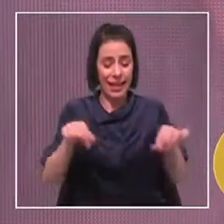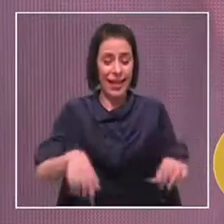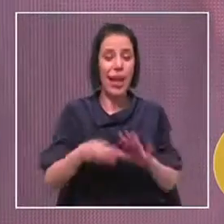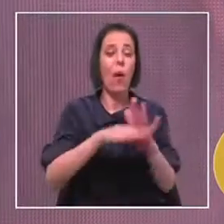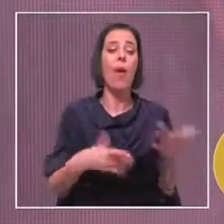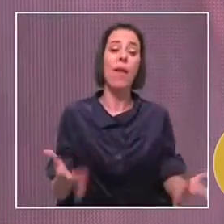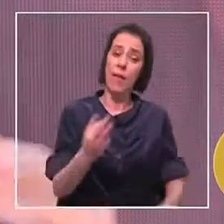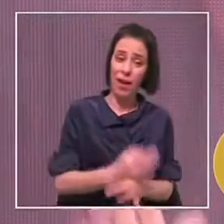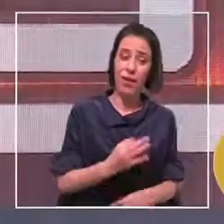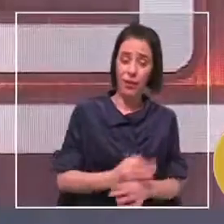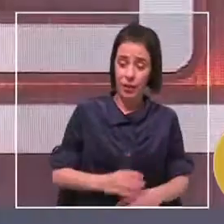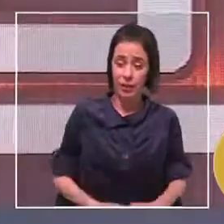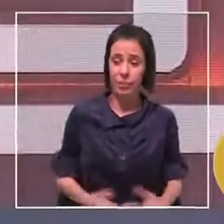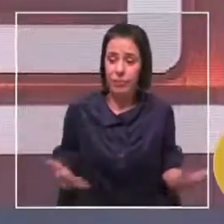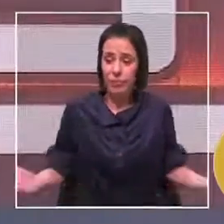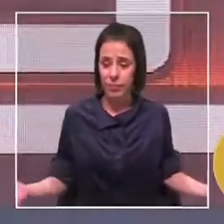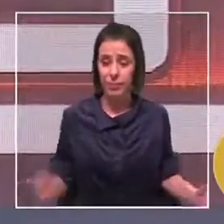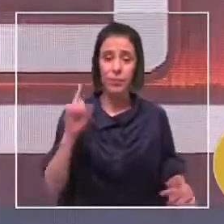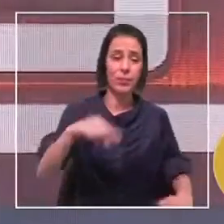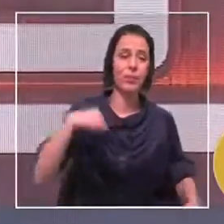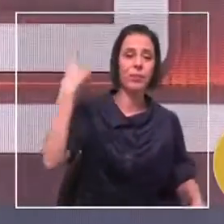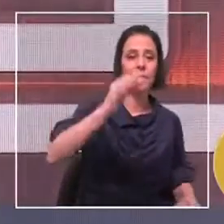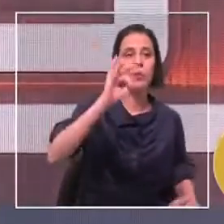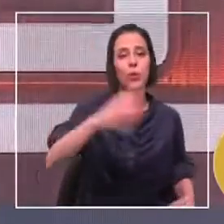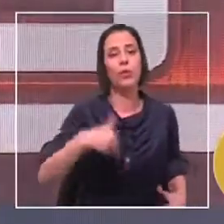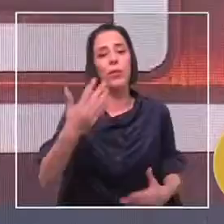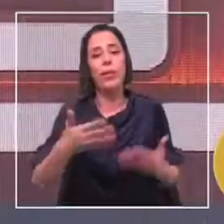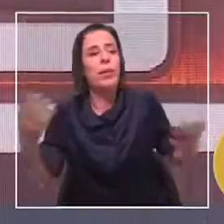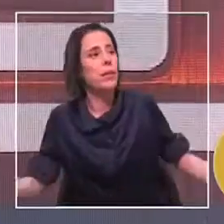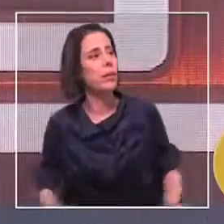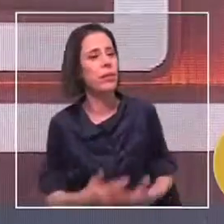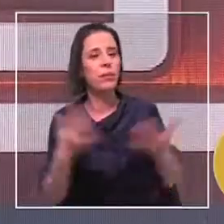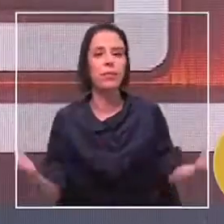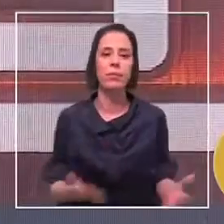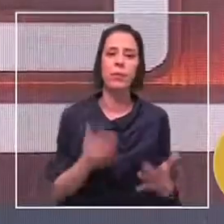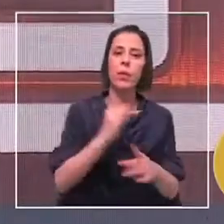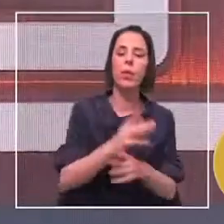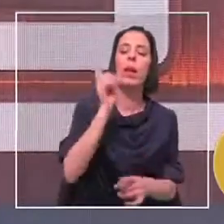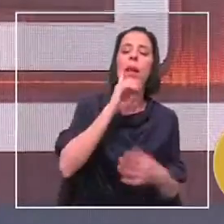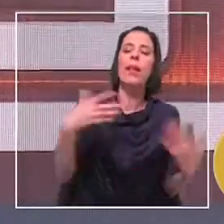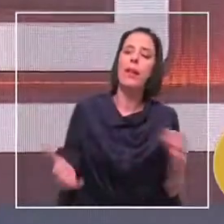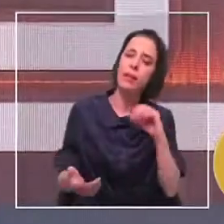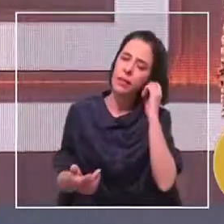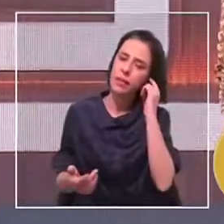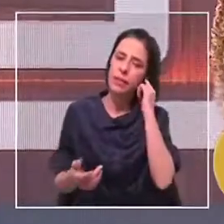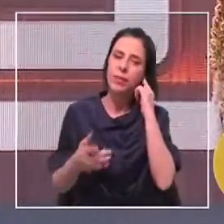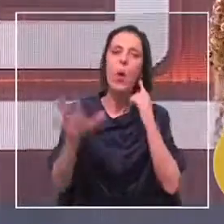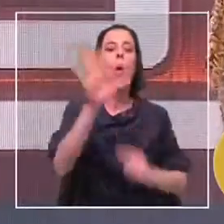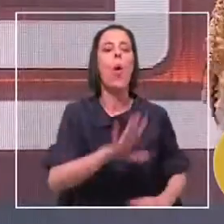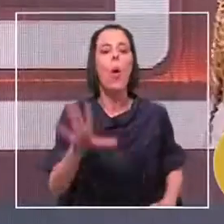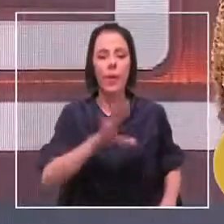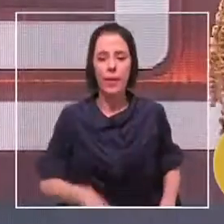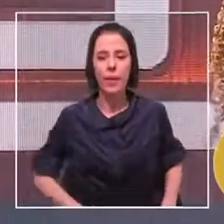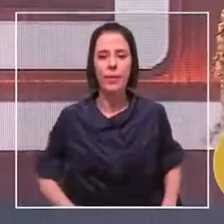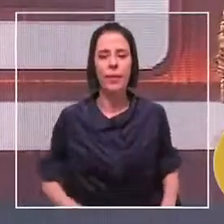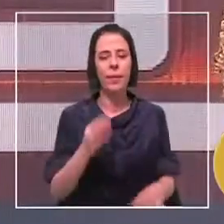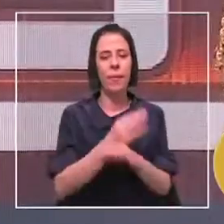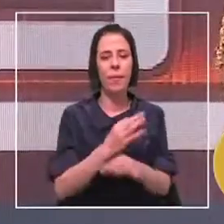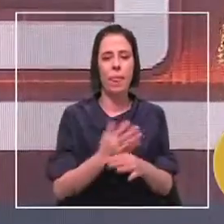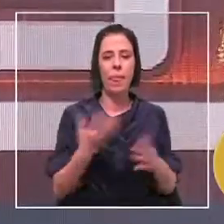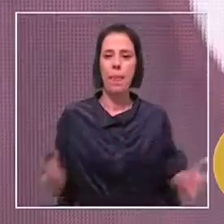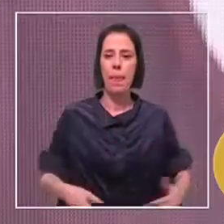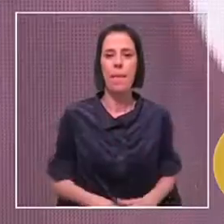E vais fazer a festa, por exemplo, no próximo fim de semana ou outra data qualquer, vais fazer a festa por onde? Vou fazer a